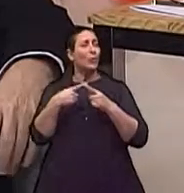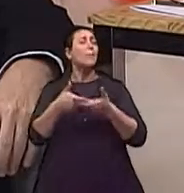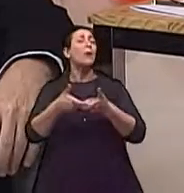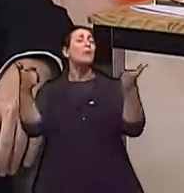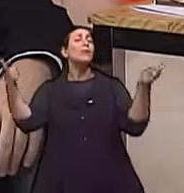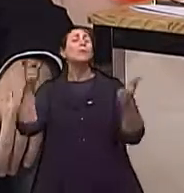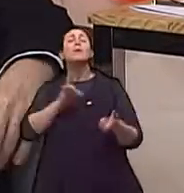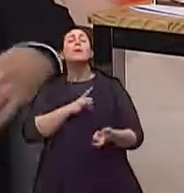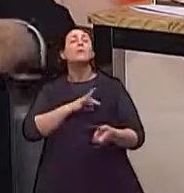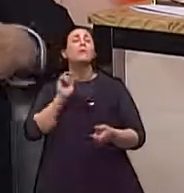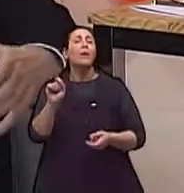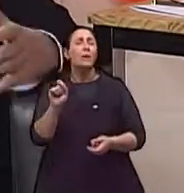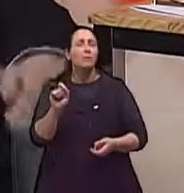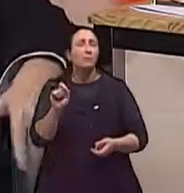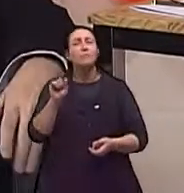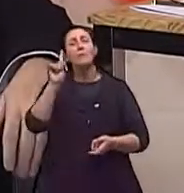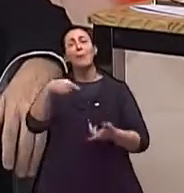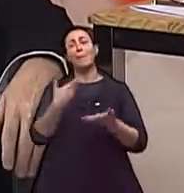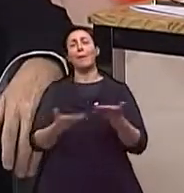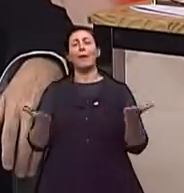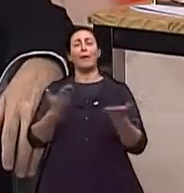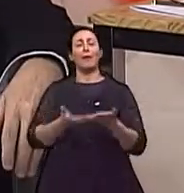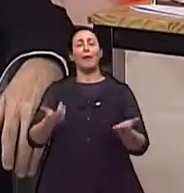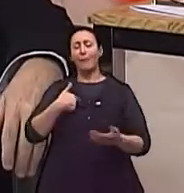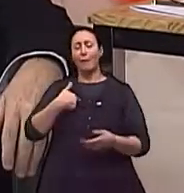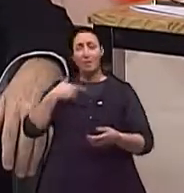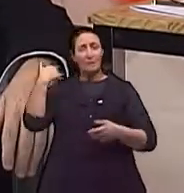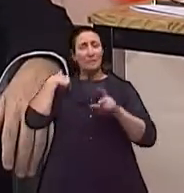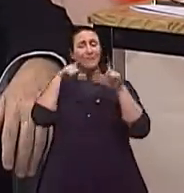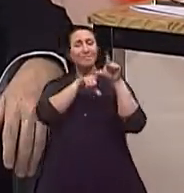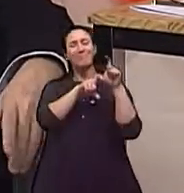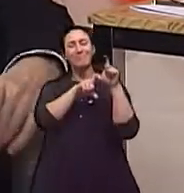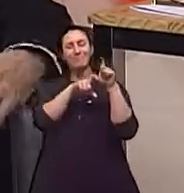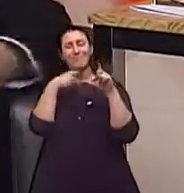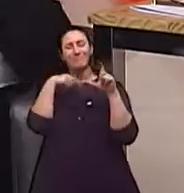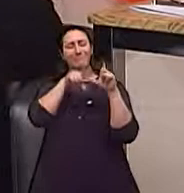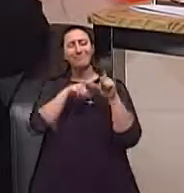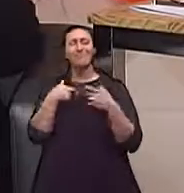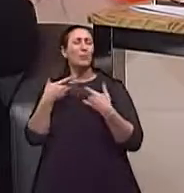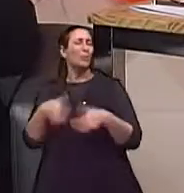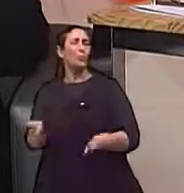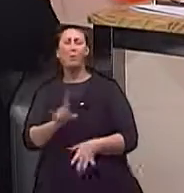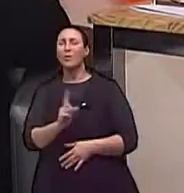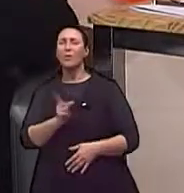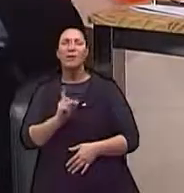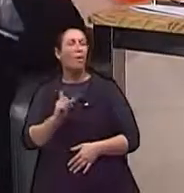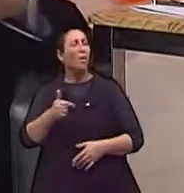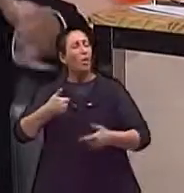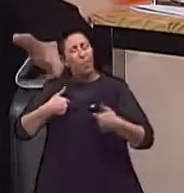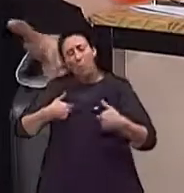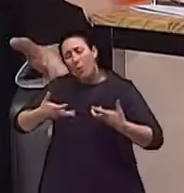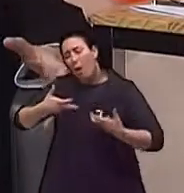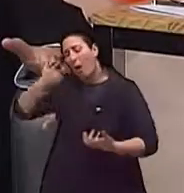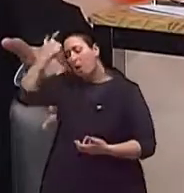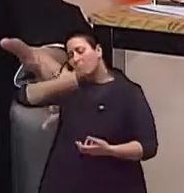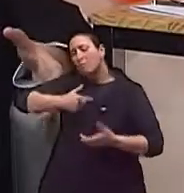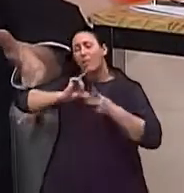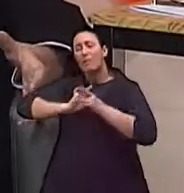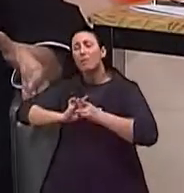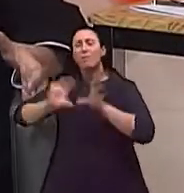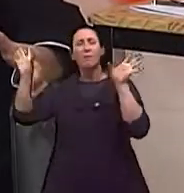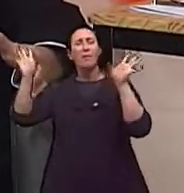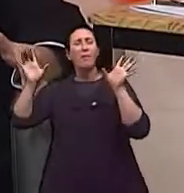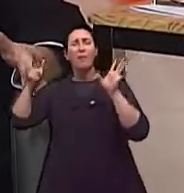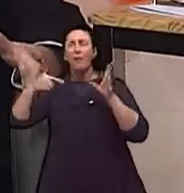colna é a perda da Autonomia a a o temor de voltar a ficar Totalmente